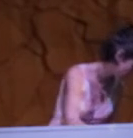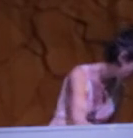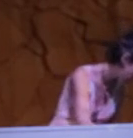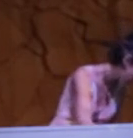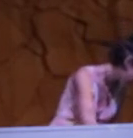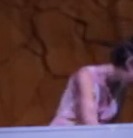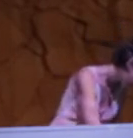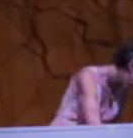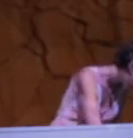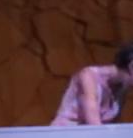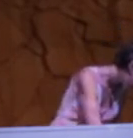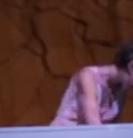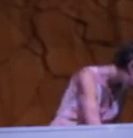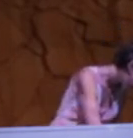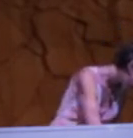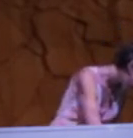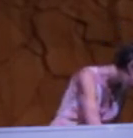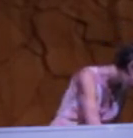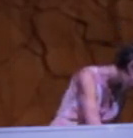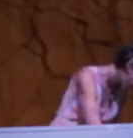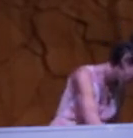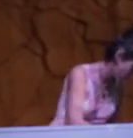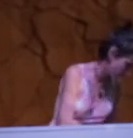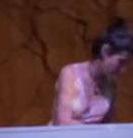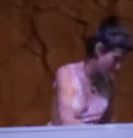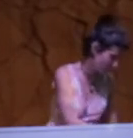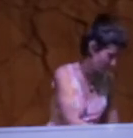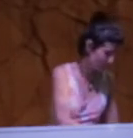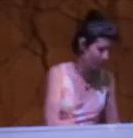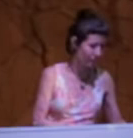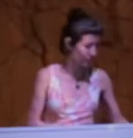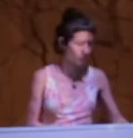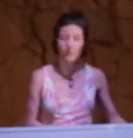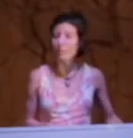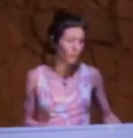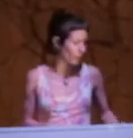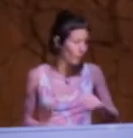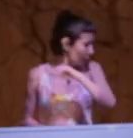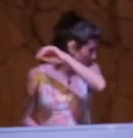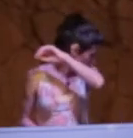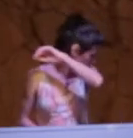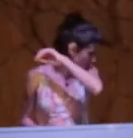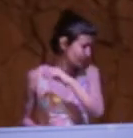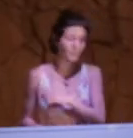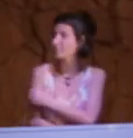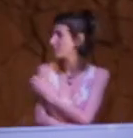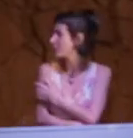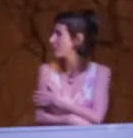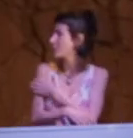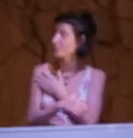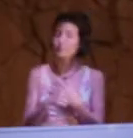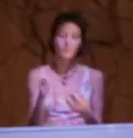enxugar roupa, ou para outras tarefas domésticas, ela pedia para que eu corresse ali no quintal e desenhasse um sol, o